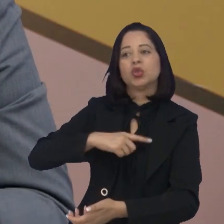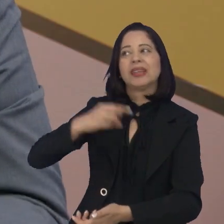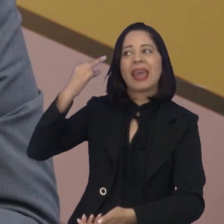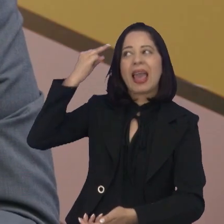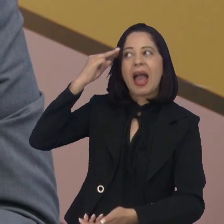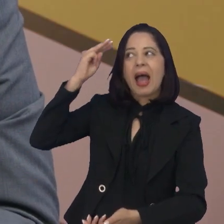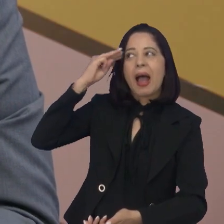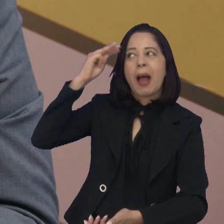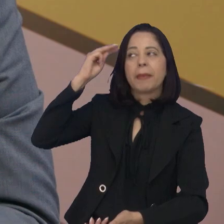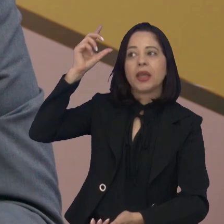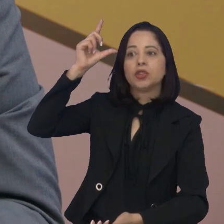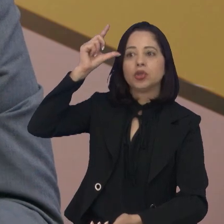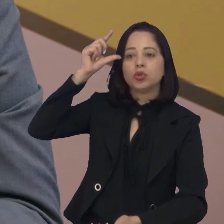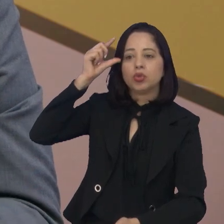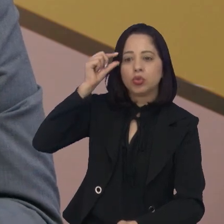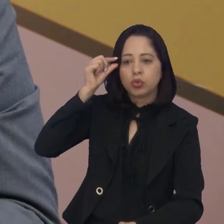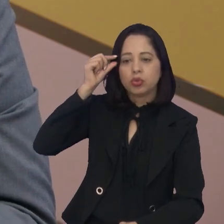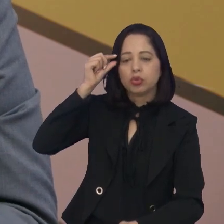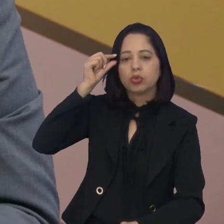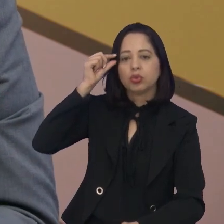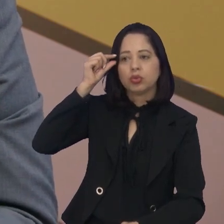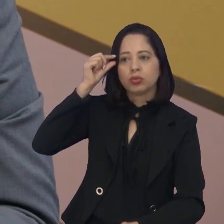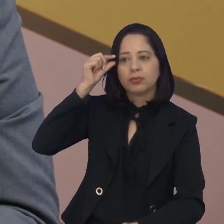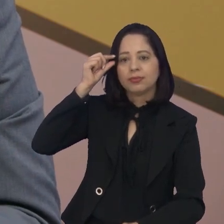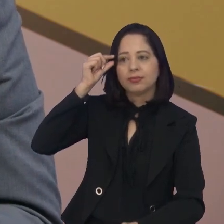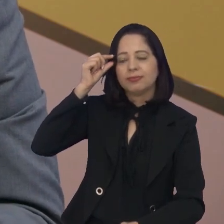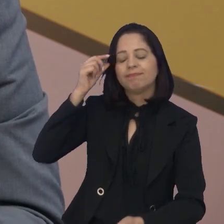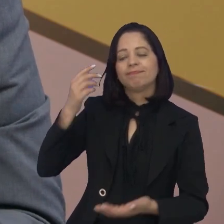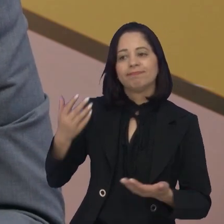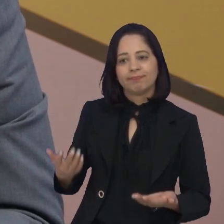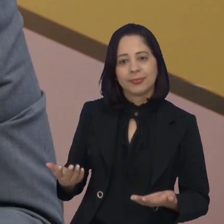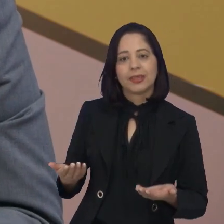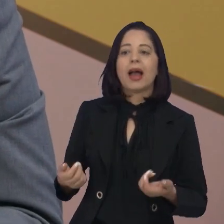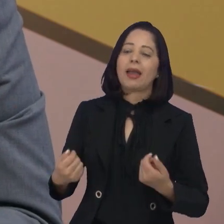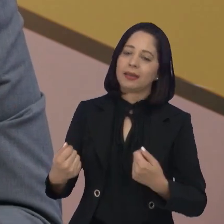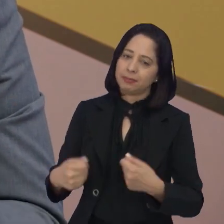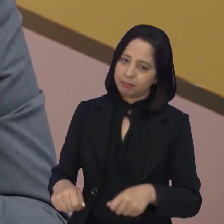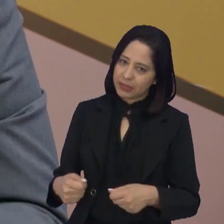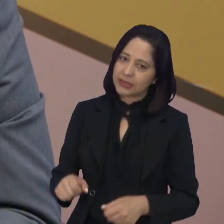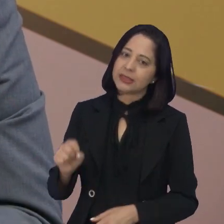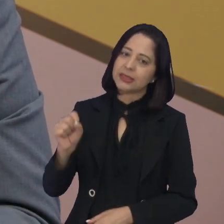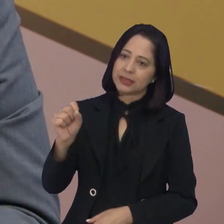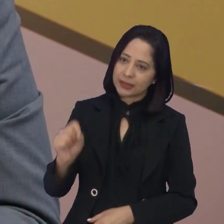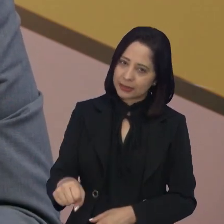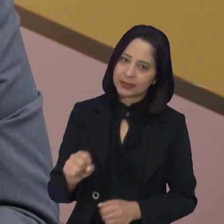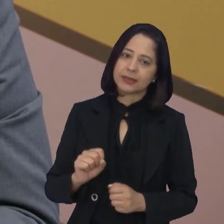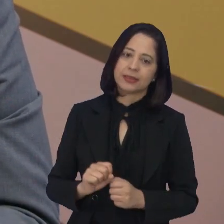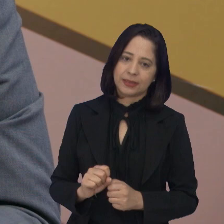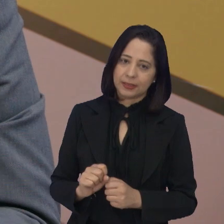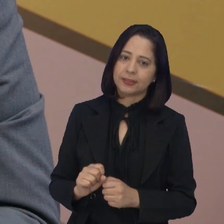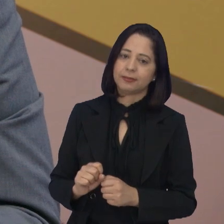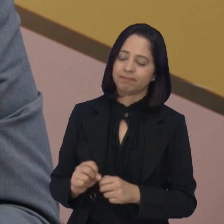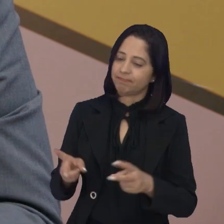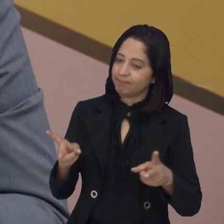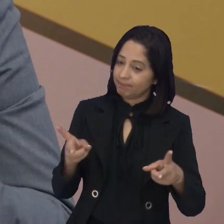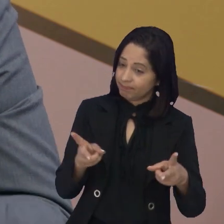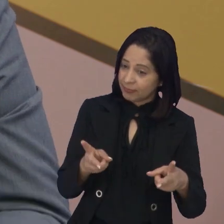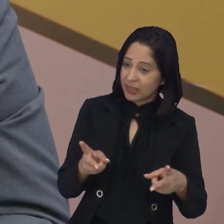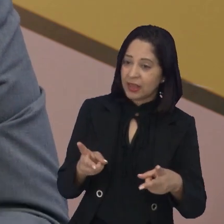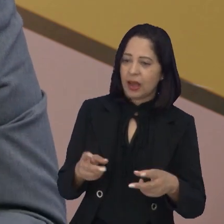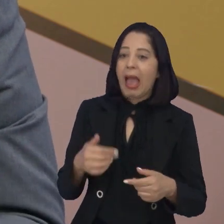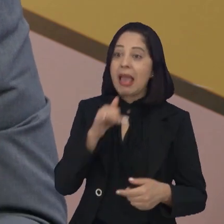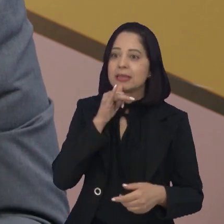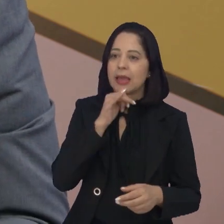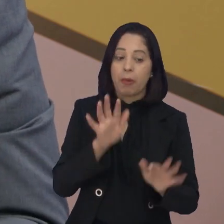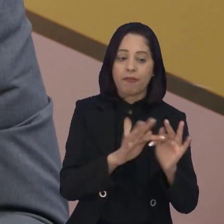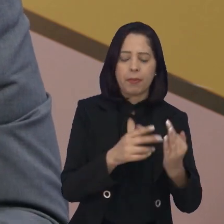mais o discernimento, aí a gente tem que notar algumas alterações que nas visitas a gente pode estar percebendo, como desorganização